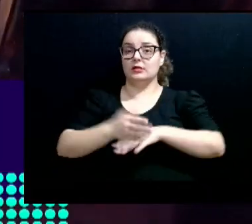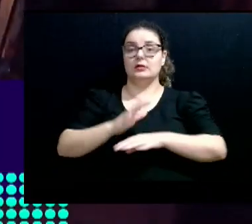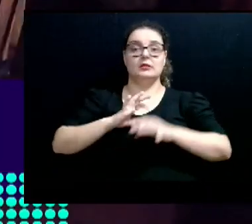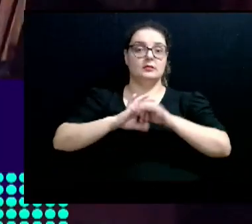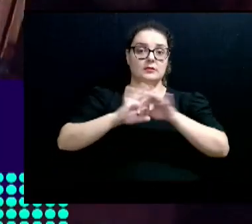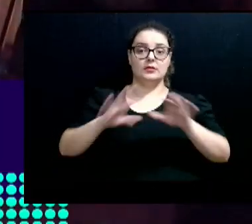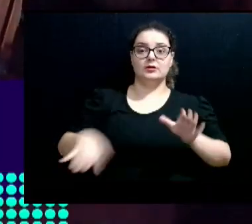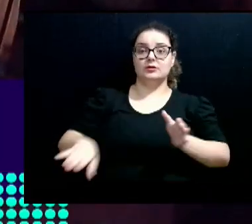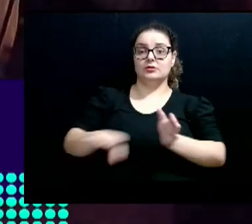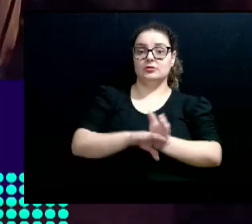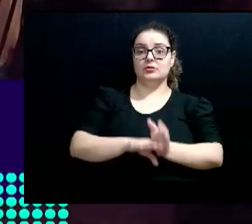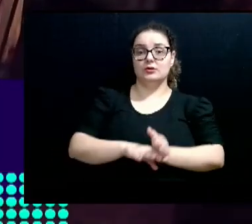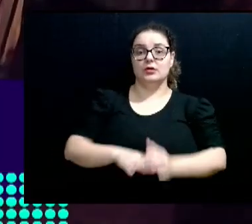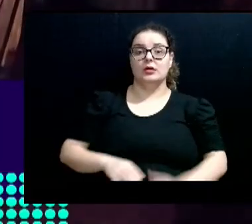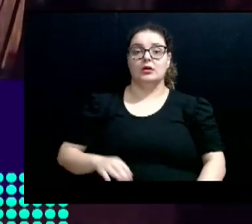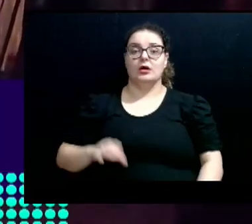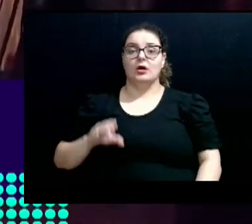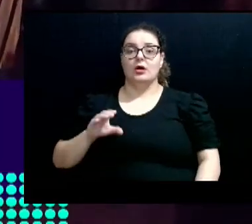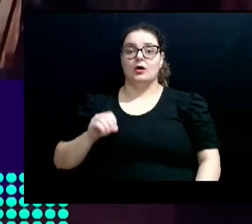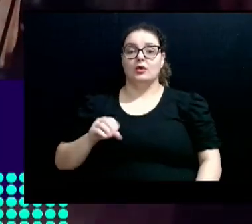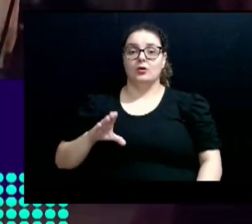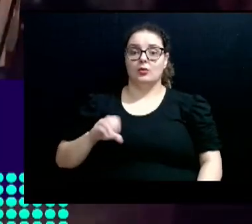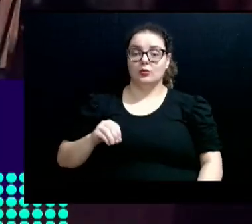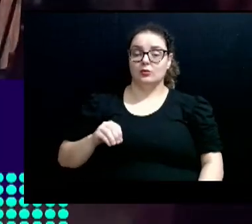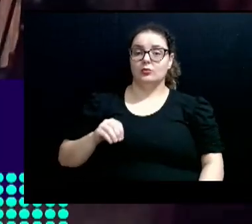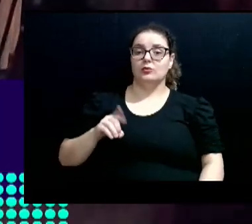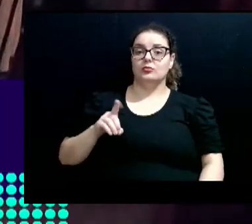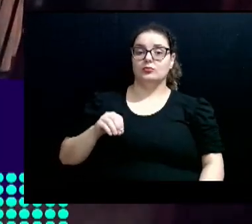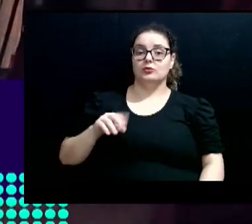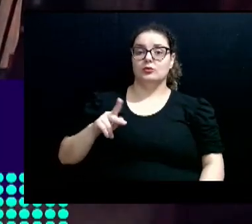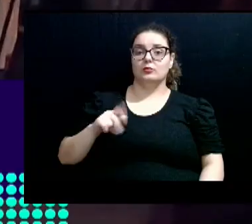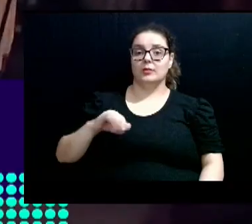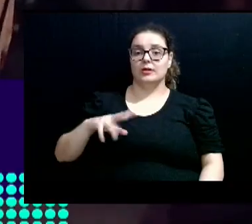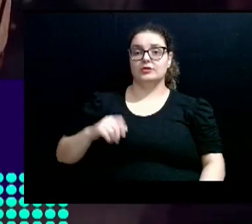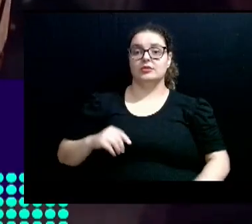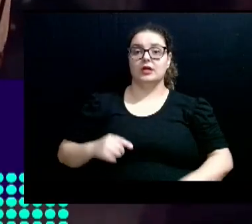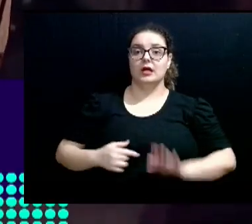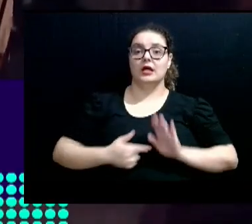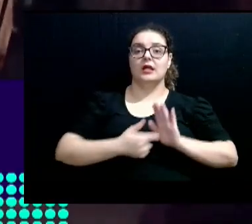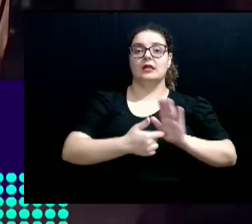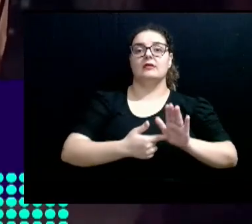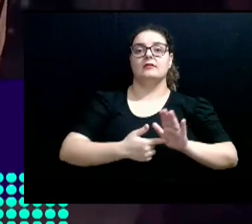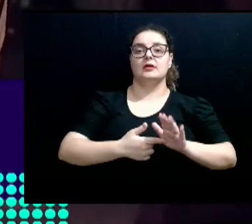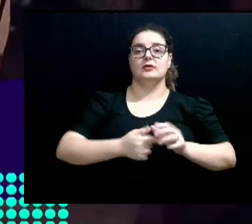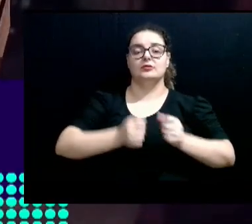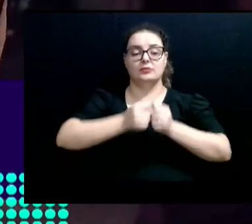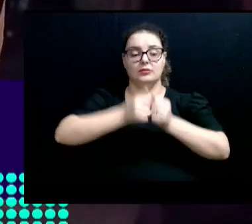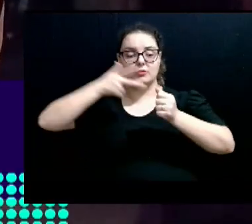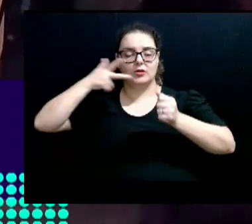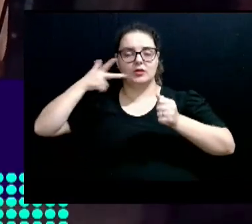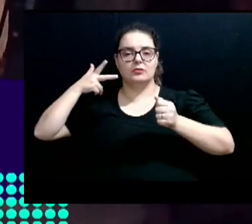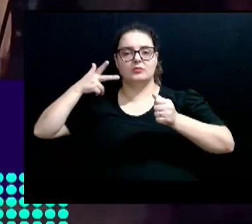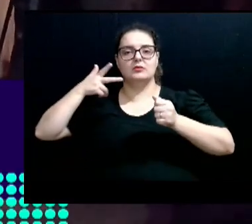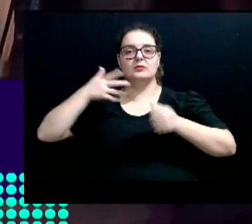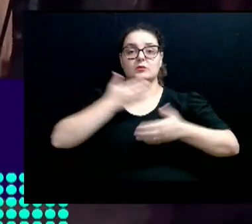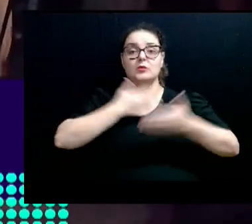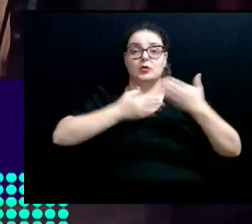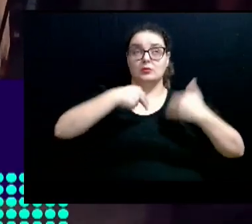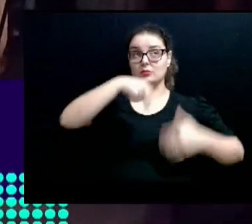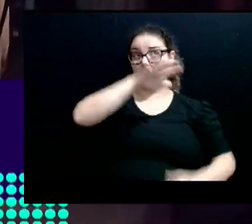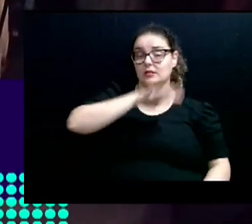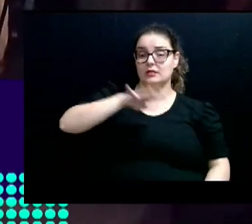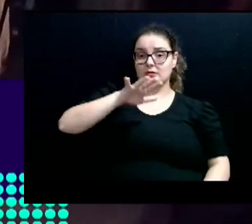do Pajé, a levada do toré indígena e a força da ancestralidade nordestina na pisada do